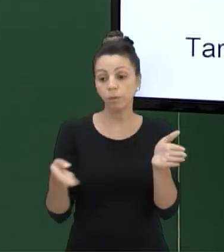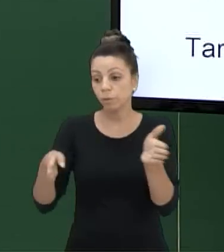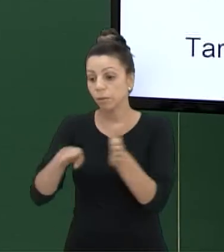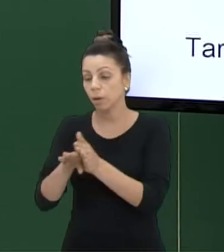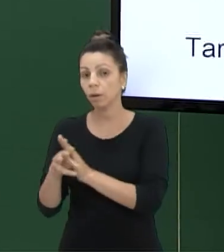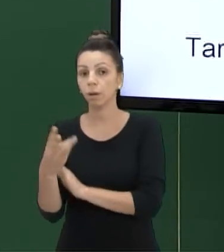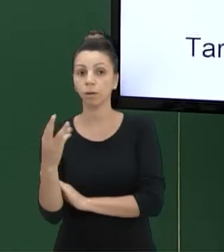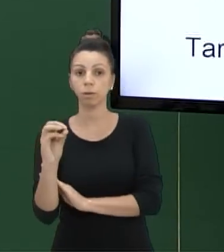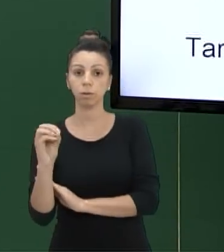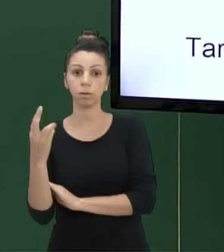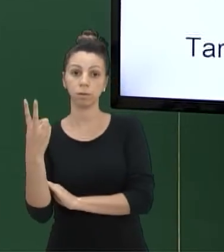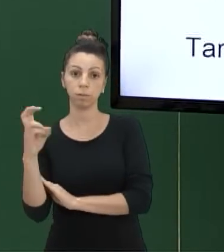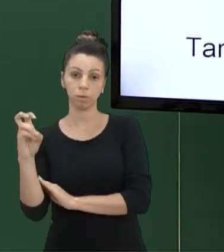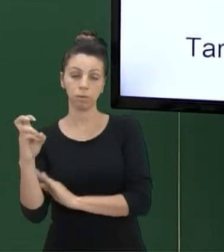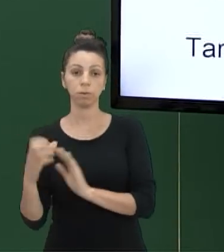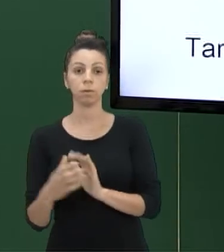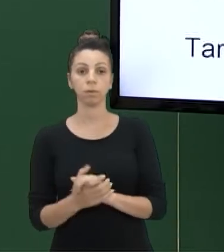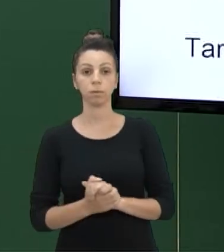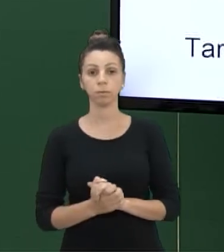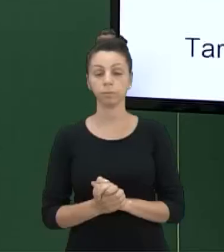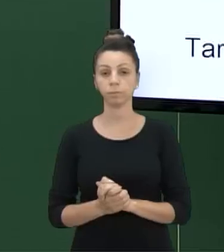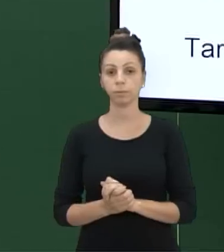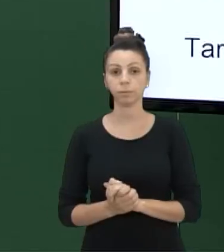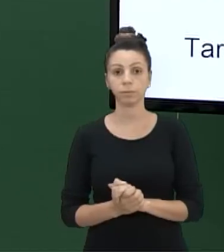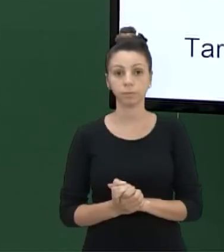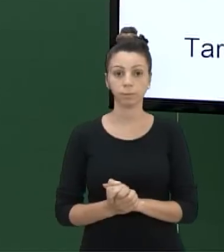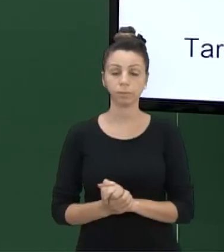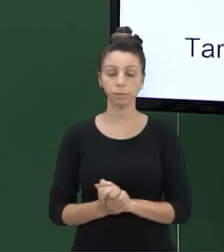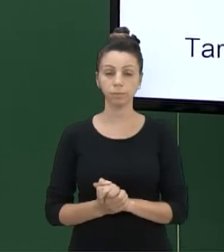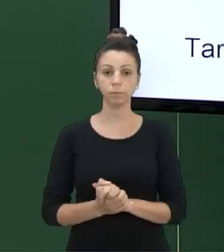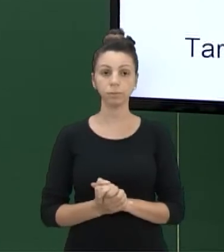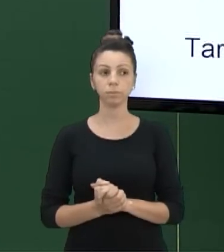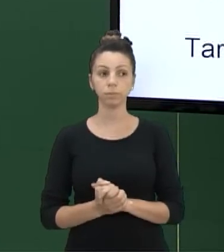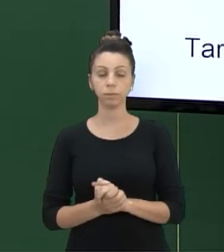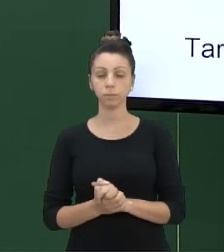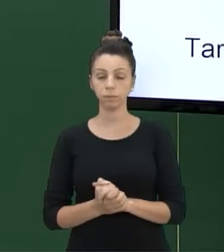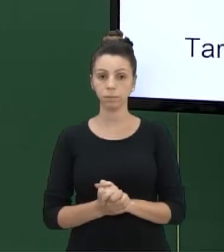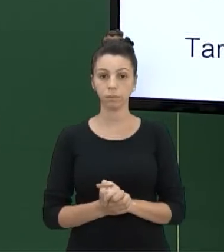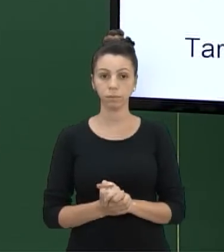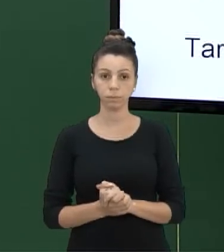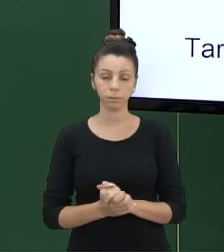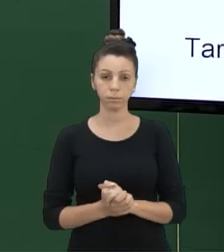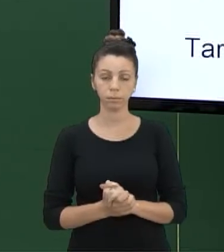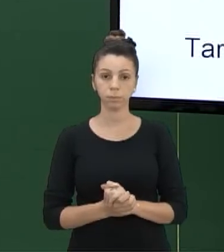de somar 605 nesse senhor. Quando a gente vai colocar, a gente vai ter